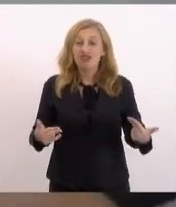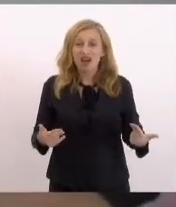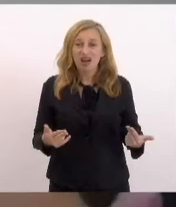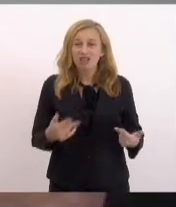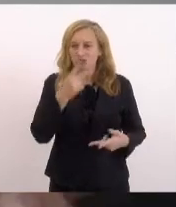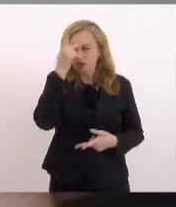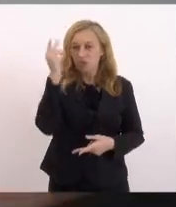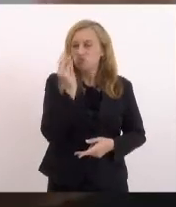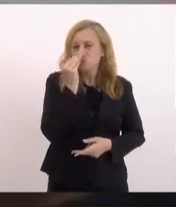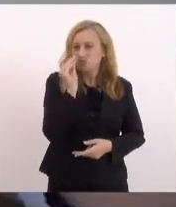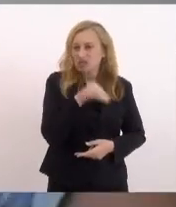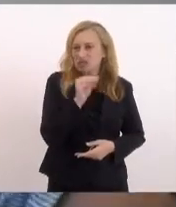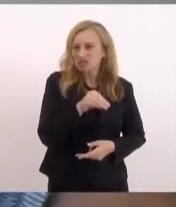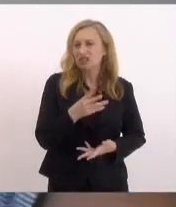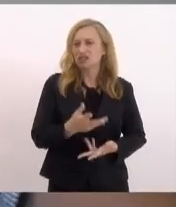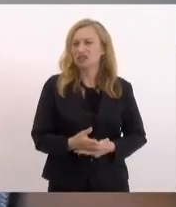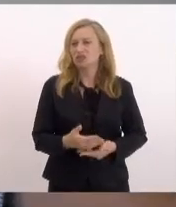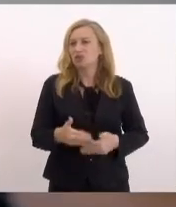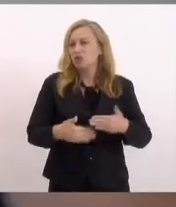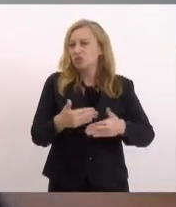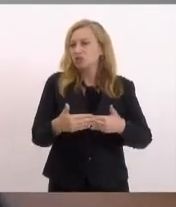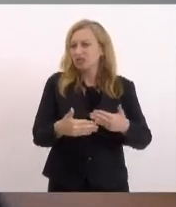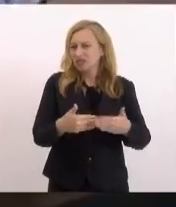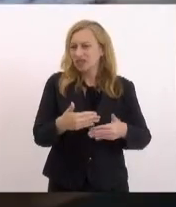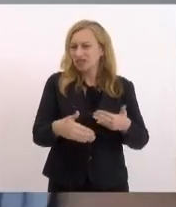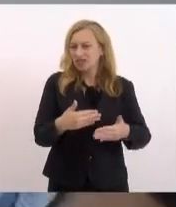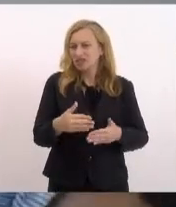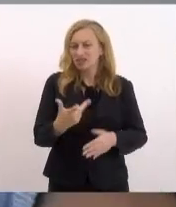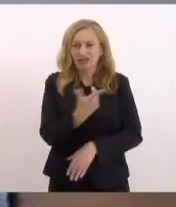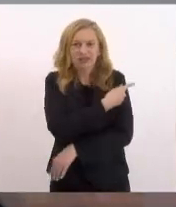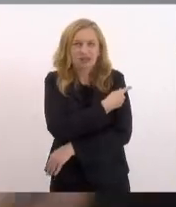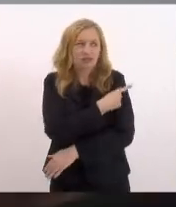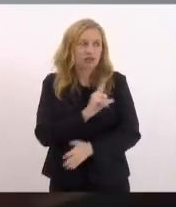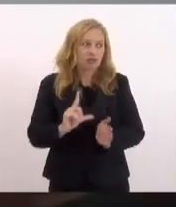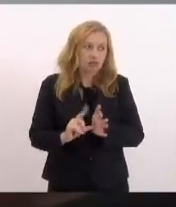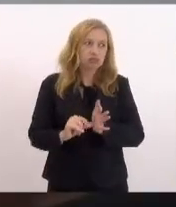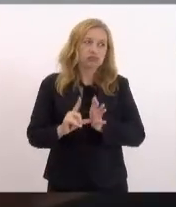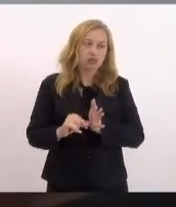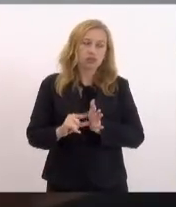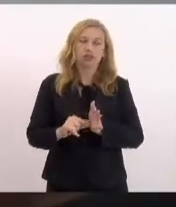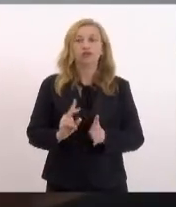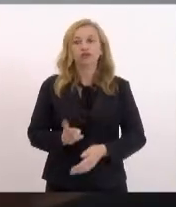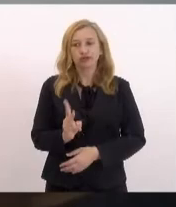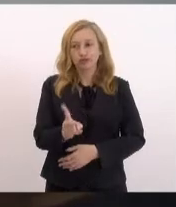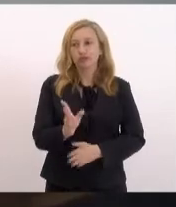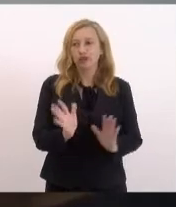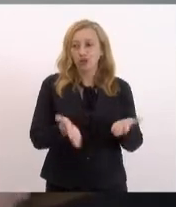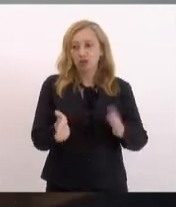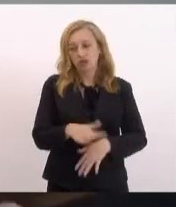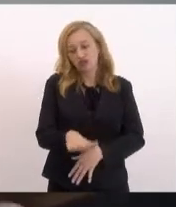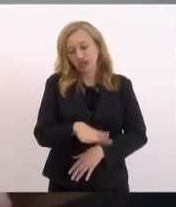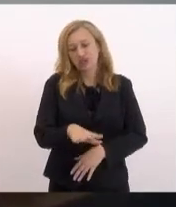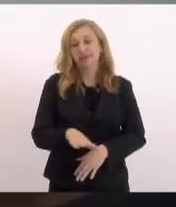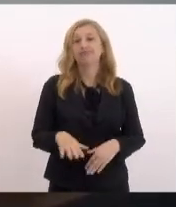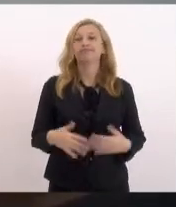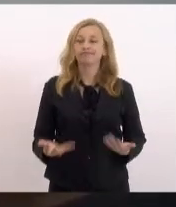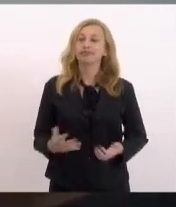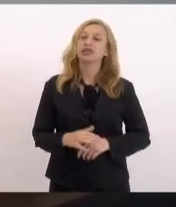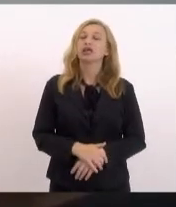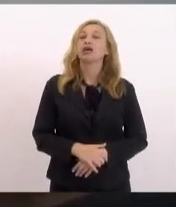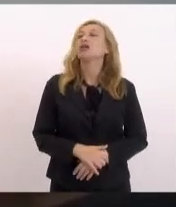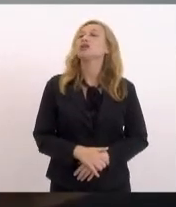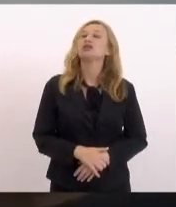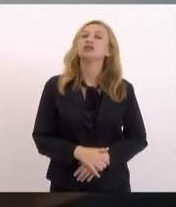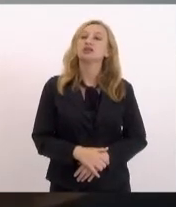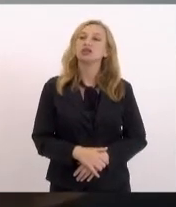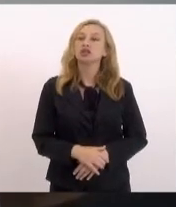inclusive adiou muito o processo de vacinação no Brasil e continua adiando agora o processo de vacinação, de imunização das crianças. Enfim, de qualquer maneira,